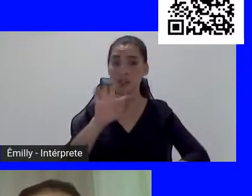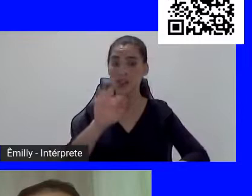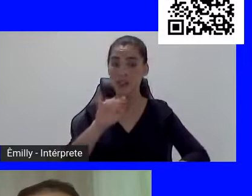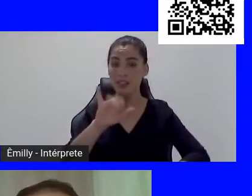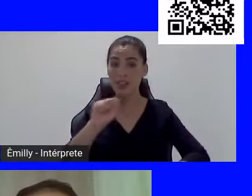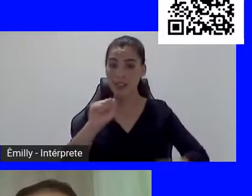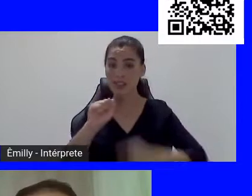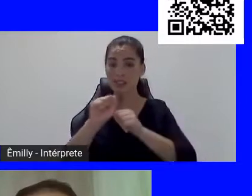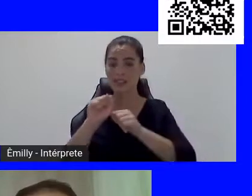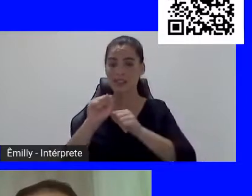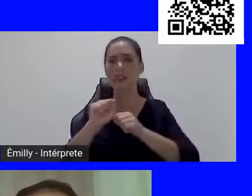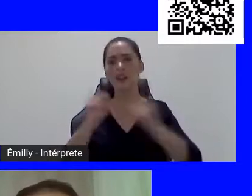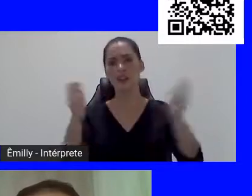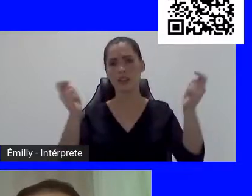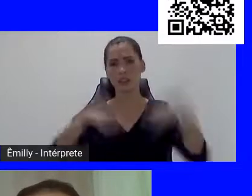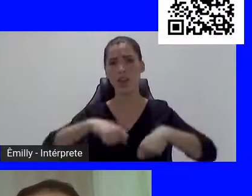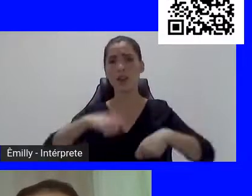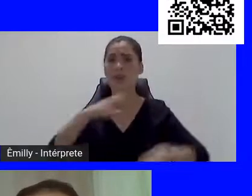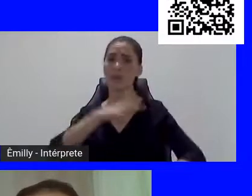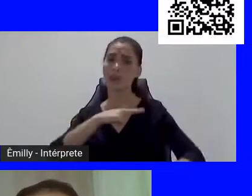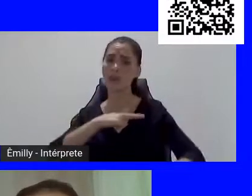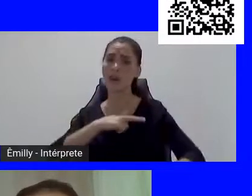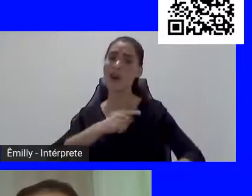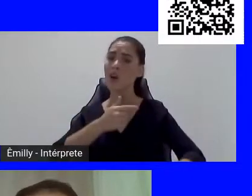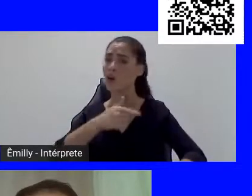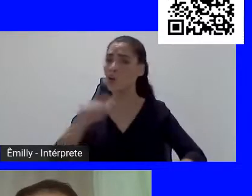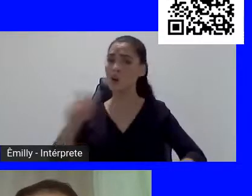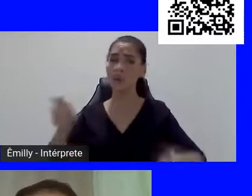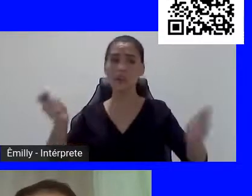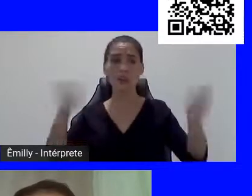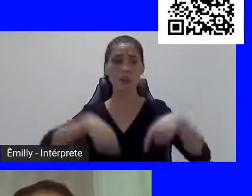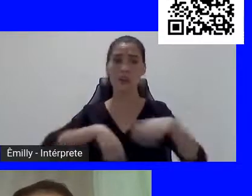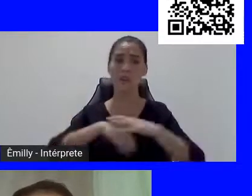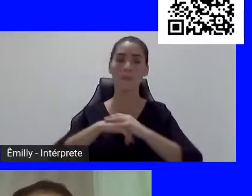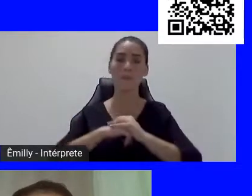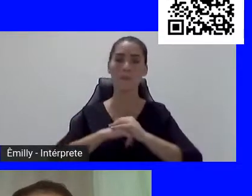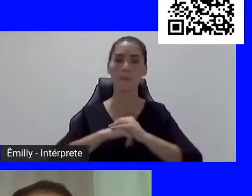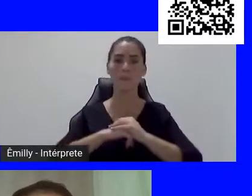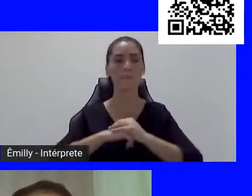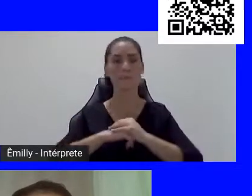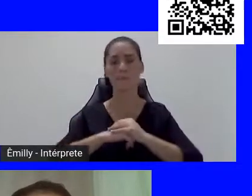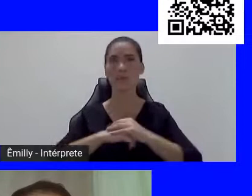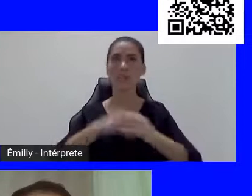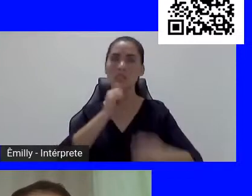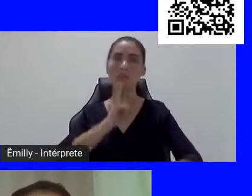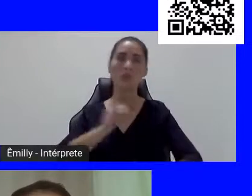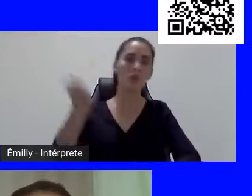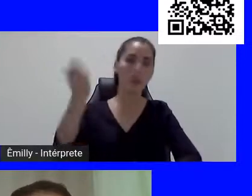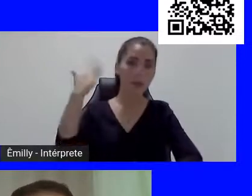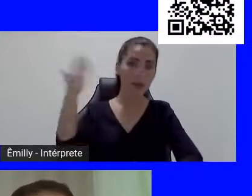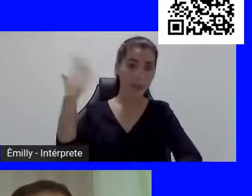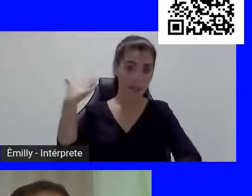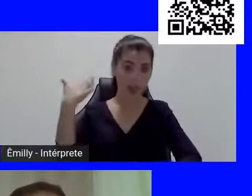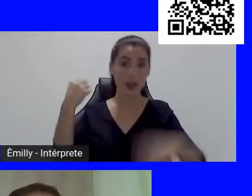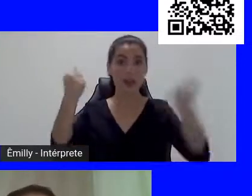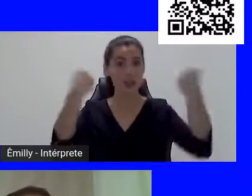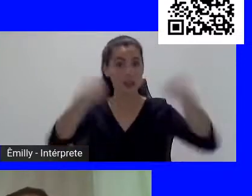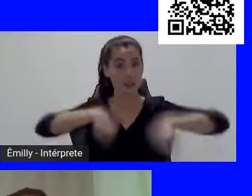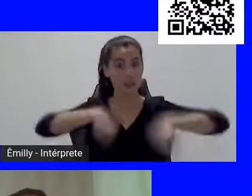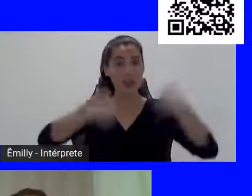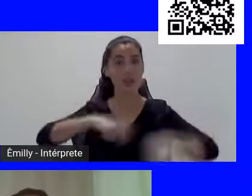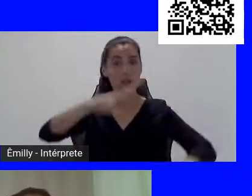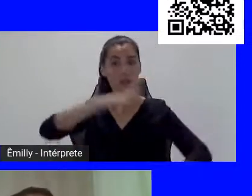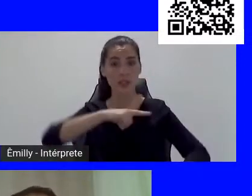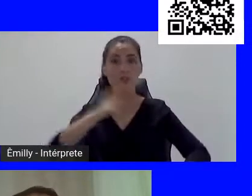é por isso que eu falo que eu sou uma liberal moderada. No passado, nós precisávamos privatizar para pagar conta, porque nós tínhamos uma relação